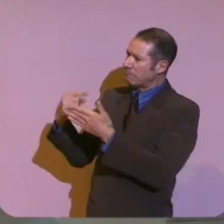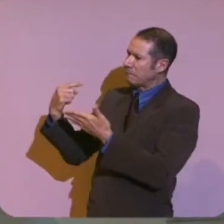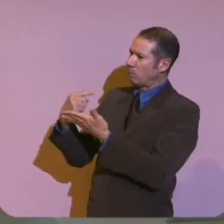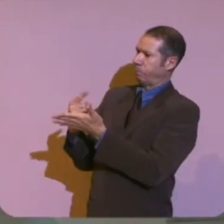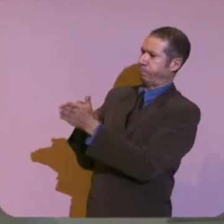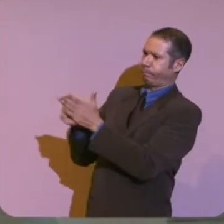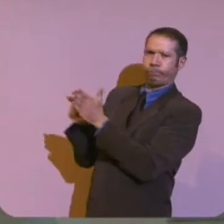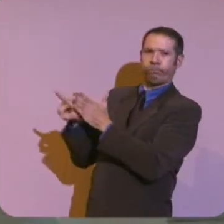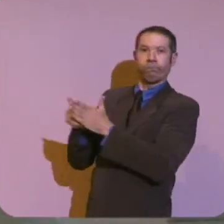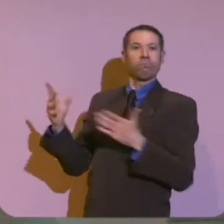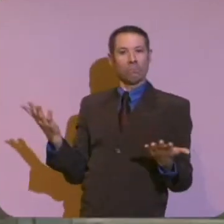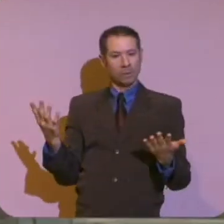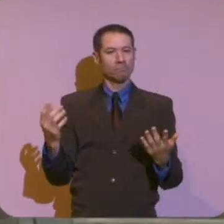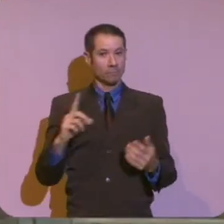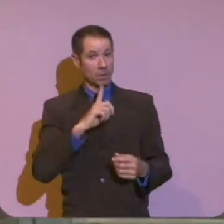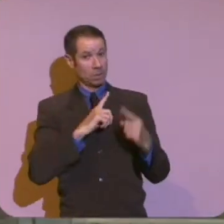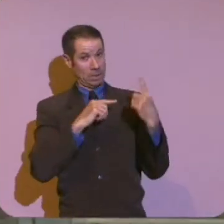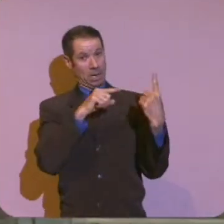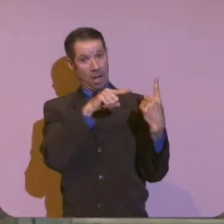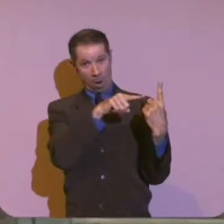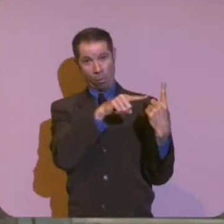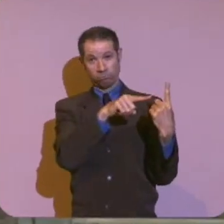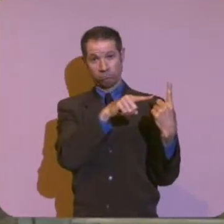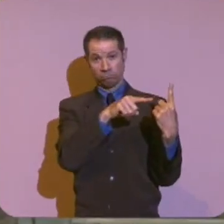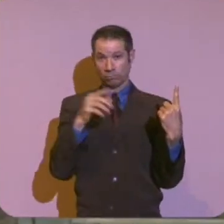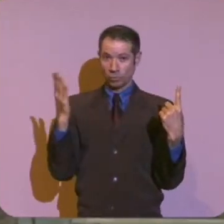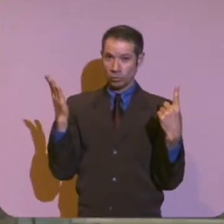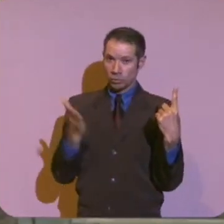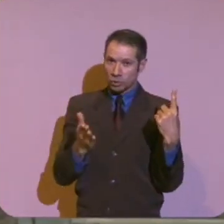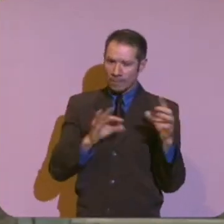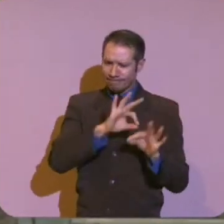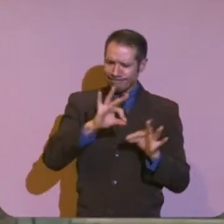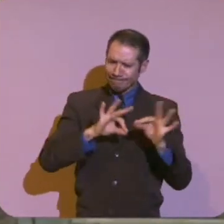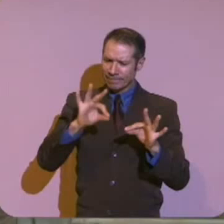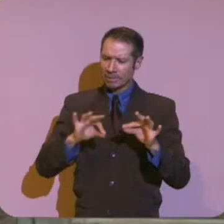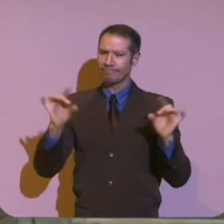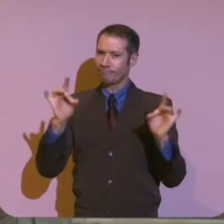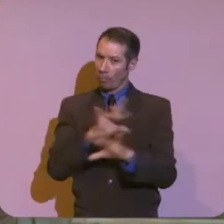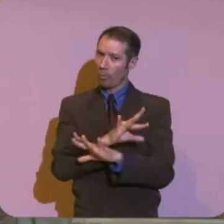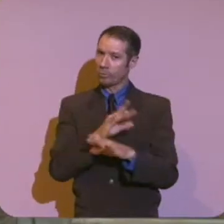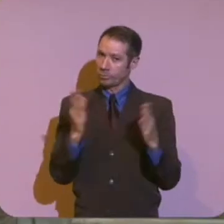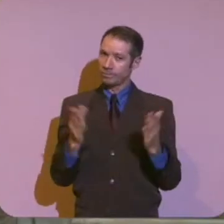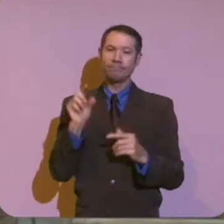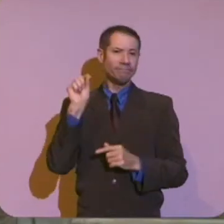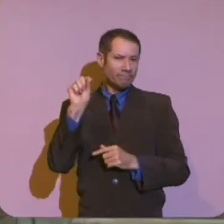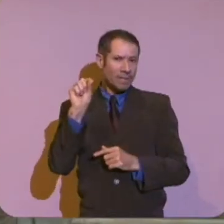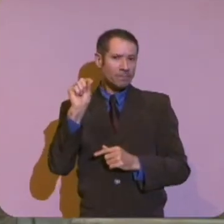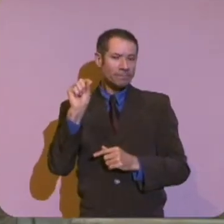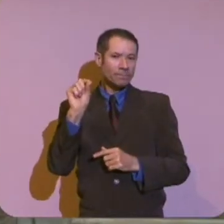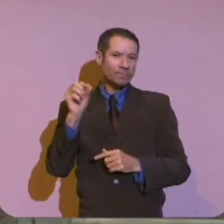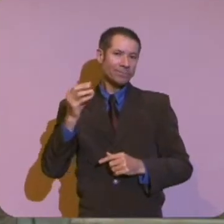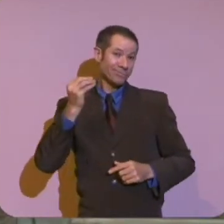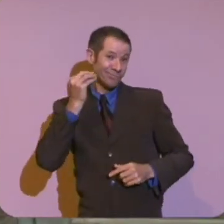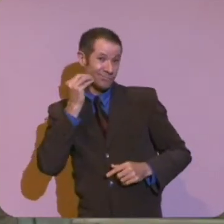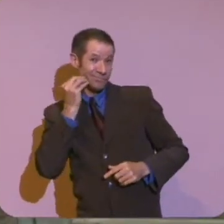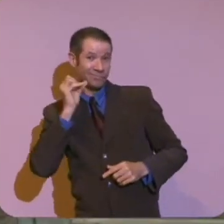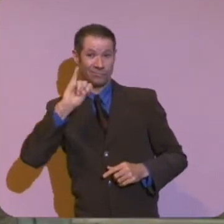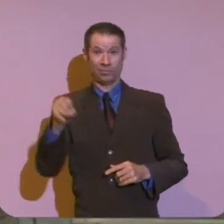Senhor? E tinha um lá que já estava com todo o plano feito. Quem era?